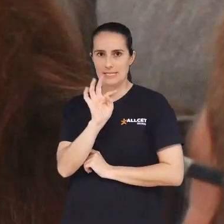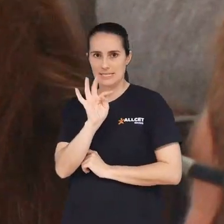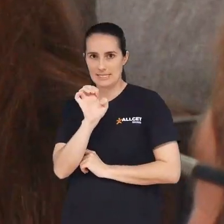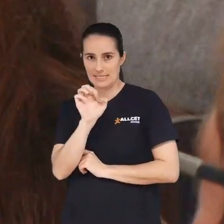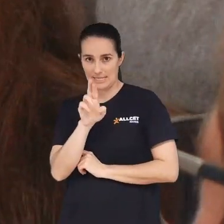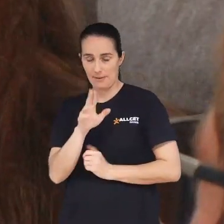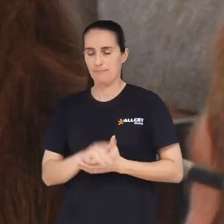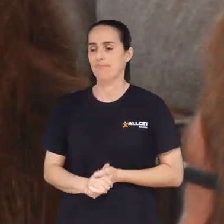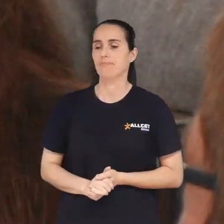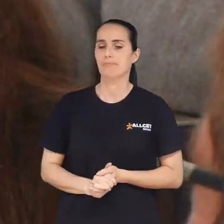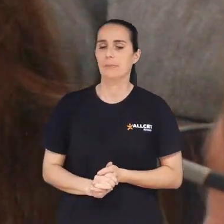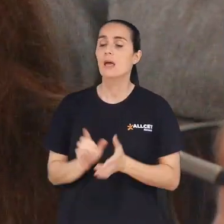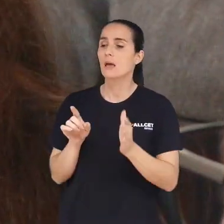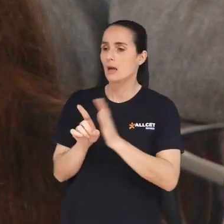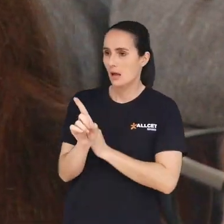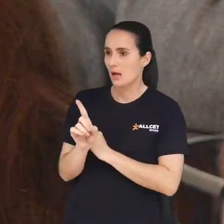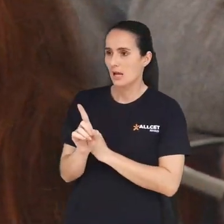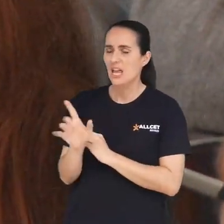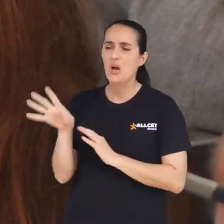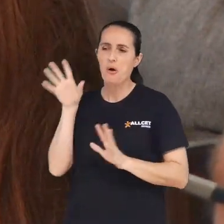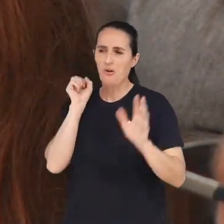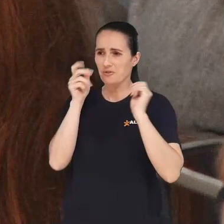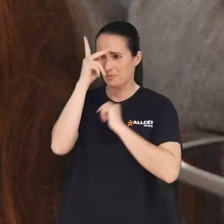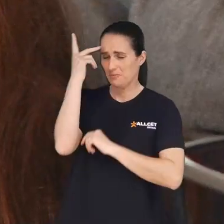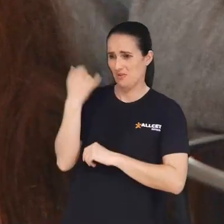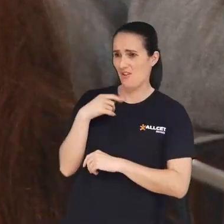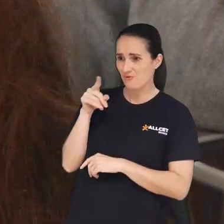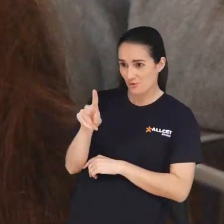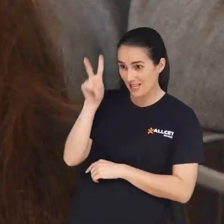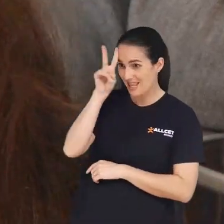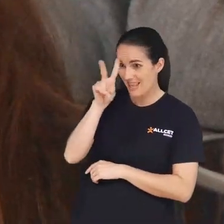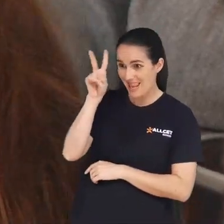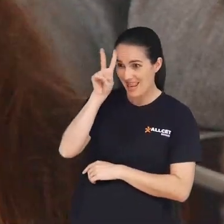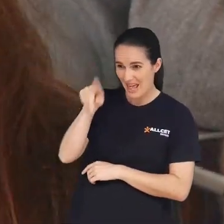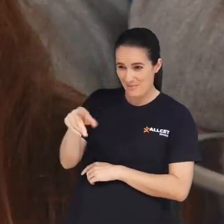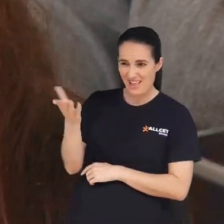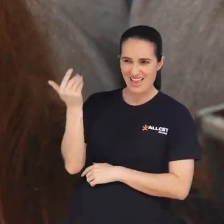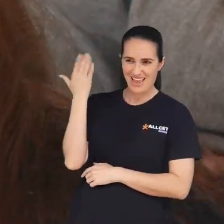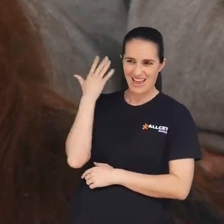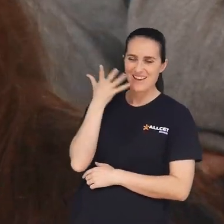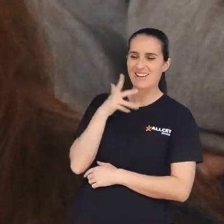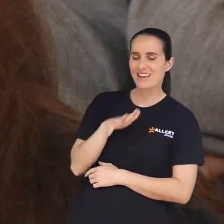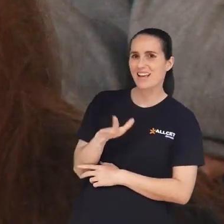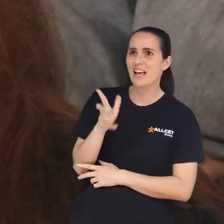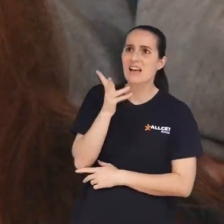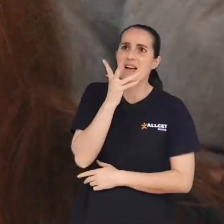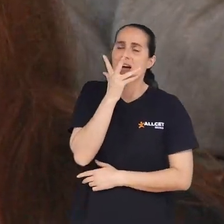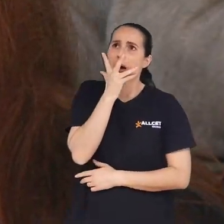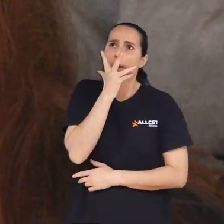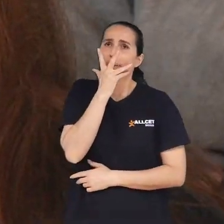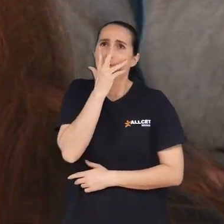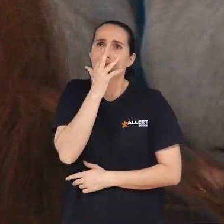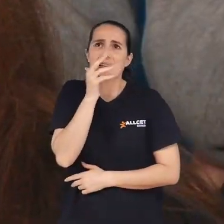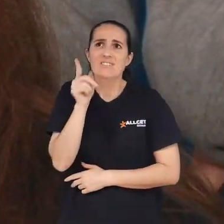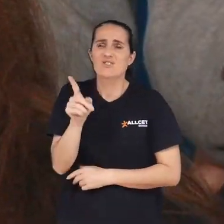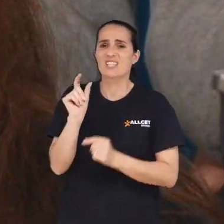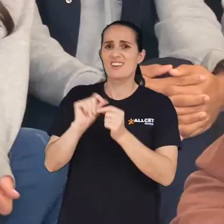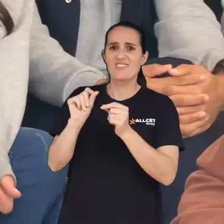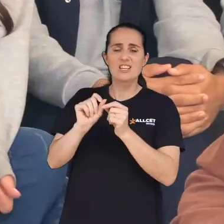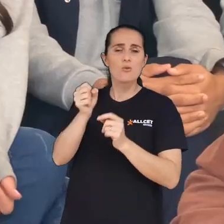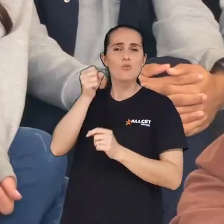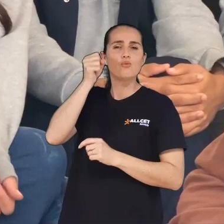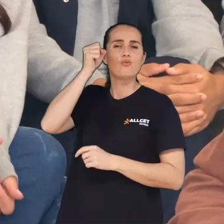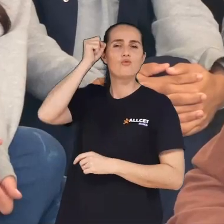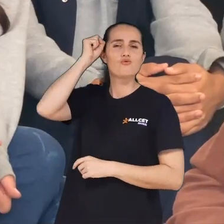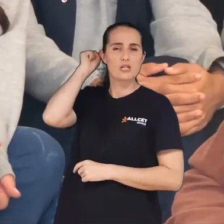Nos corredores da Câmara, ouvi dizer que você guarda na lembrança uma espécie de vestibular no colégio